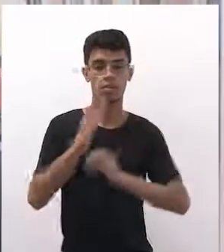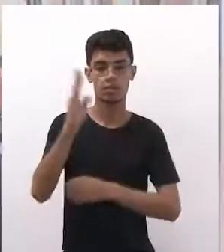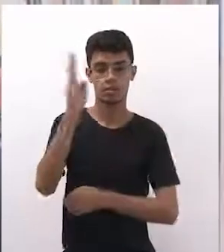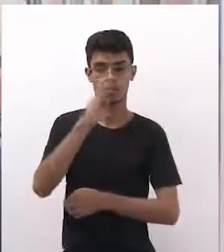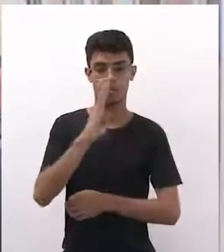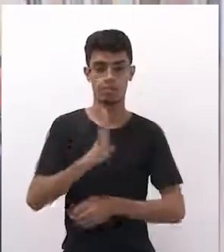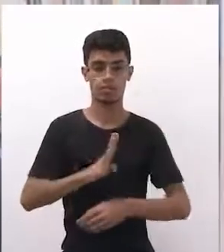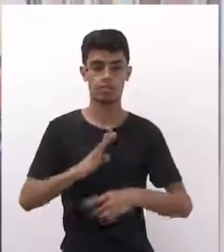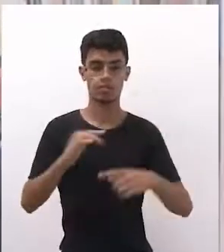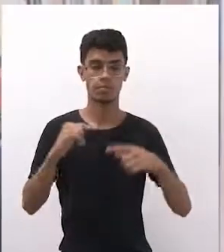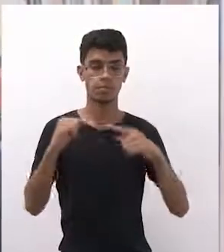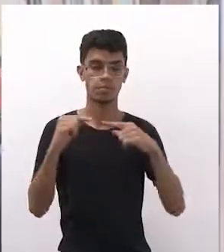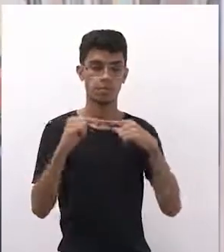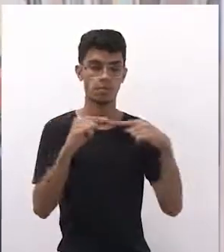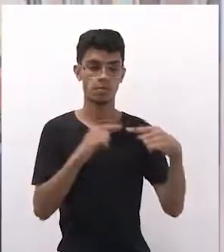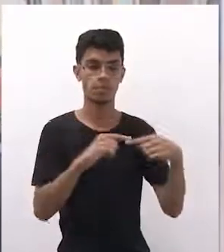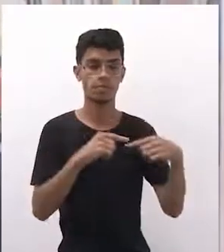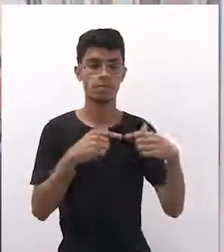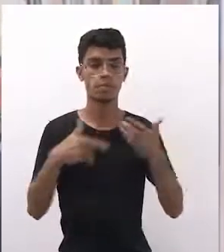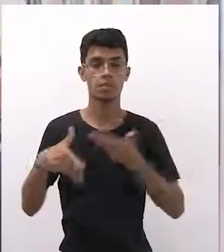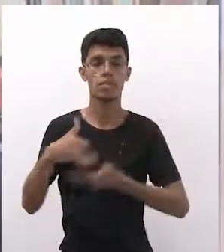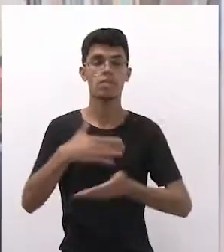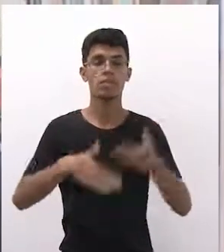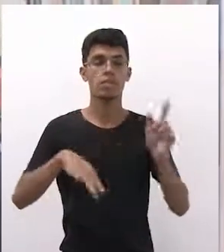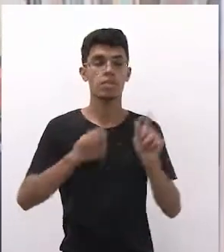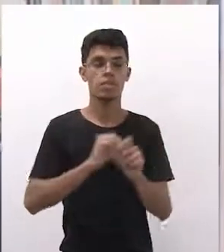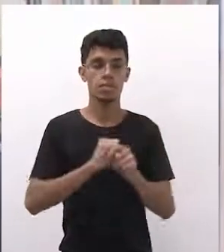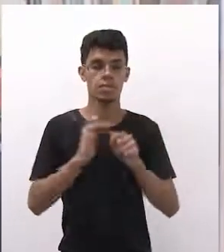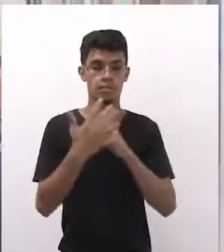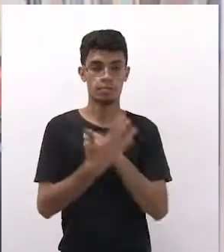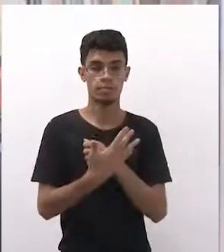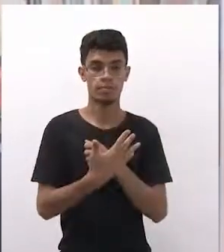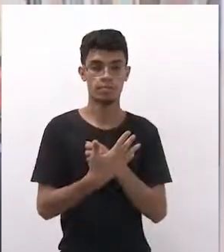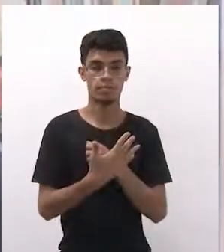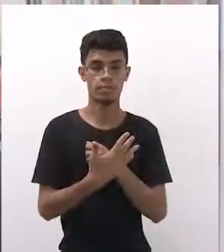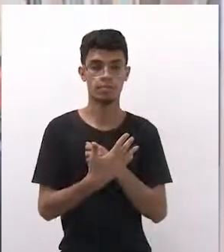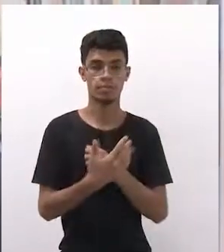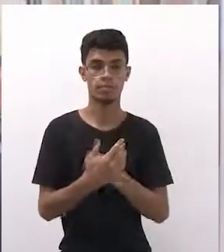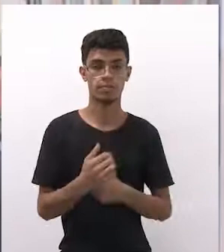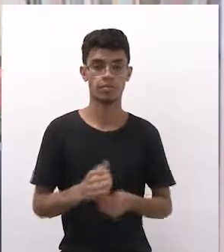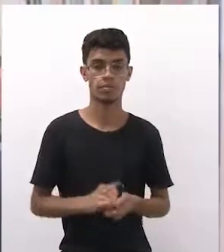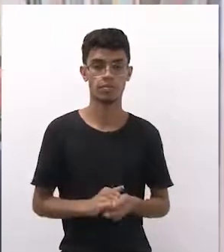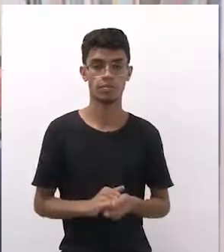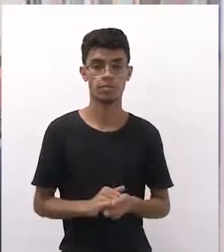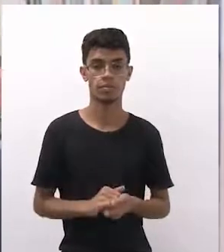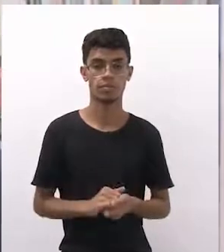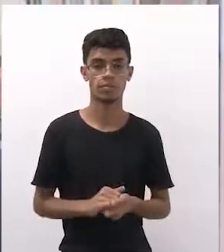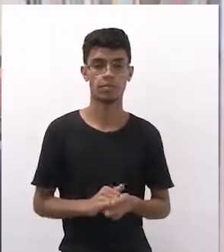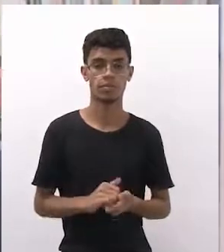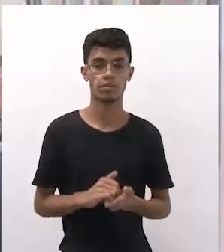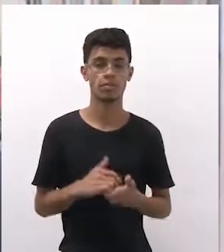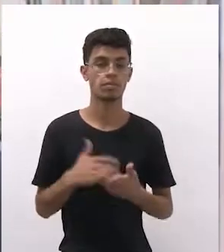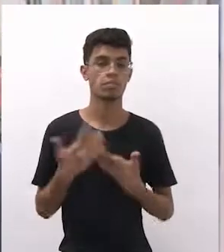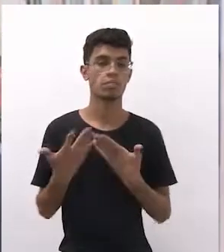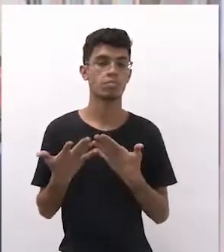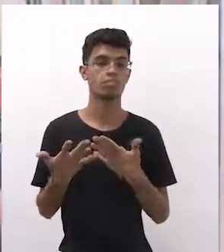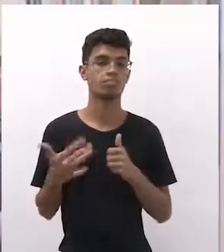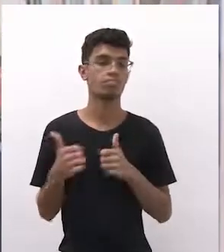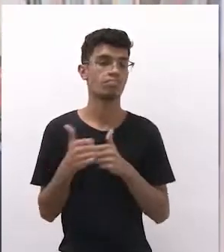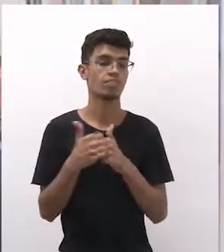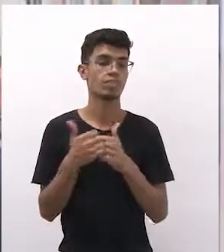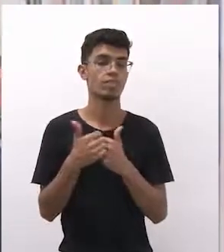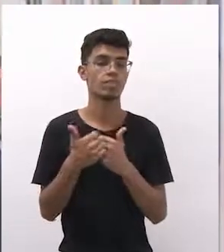as relações sociais, elas são muito próximas, né? Então,